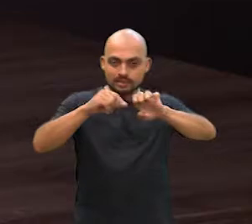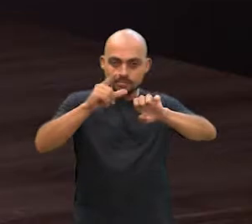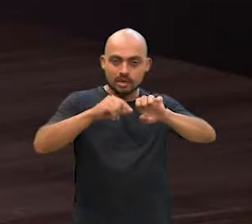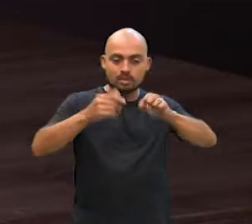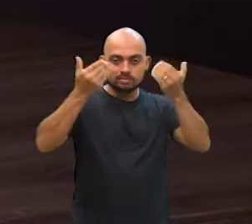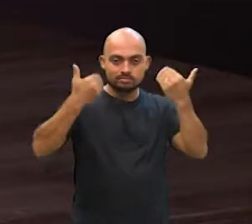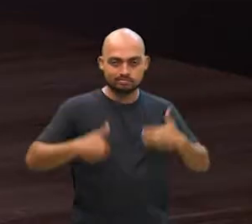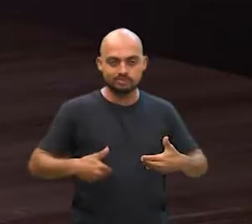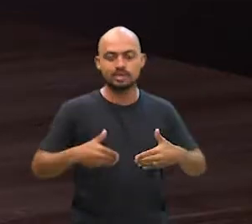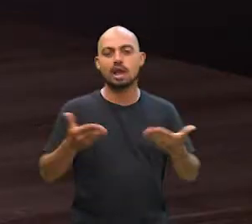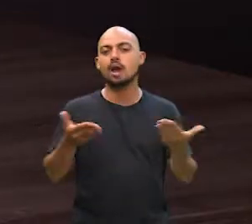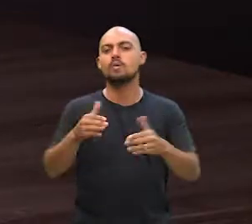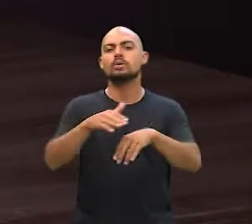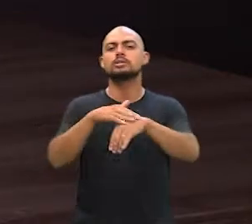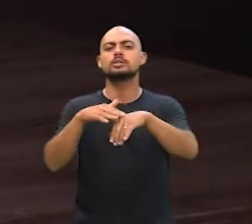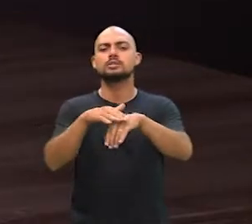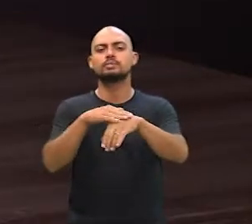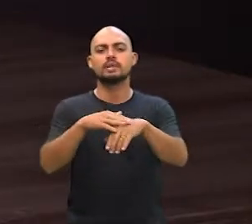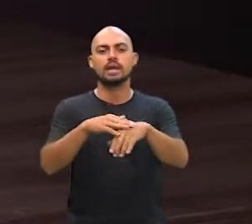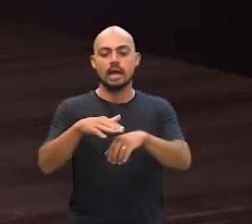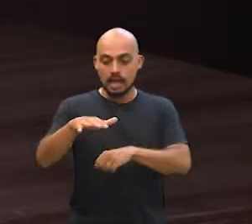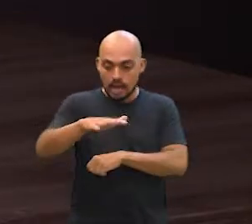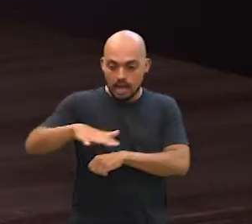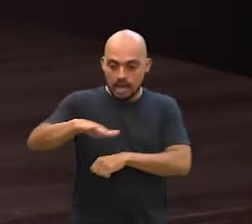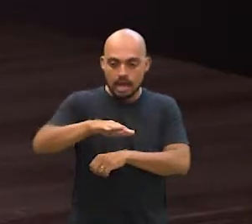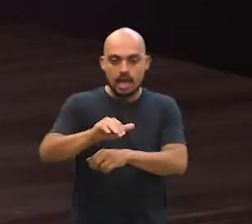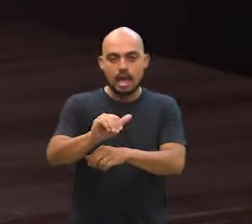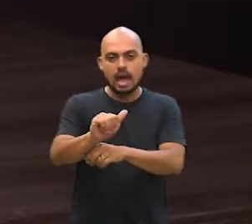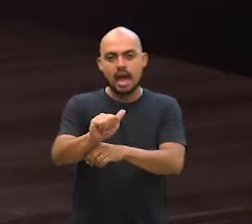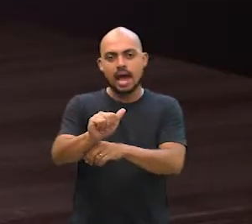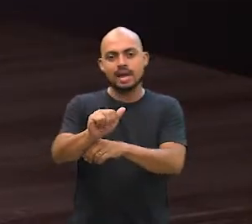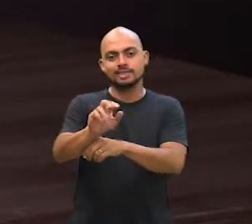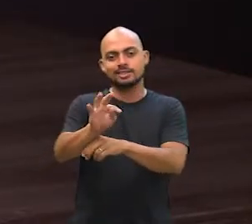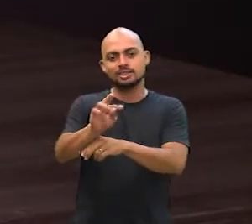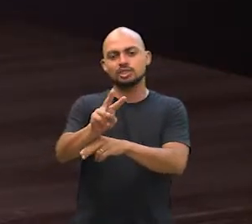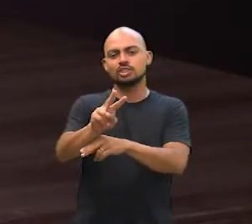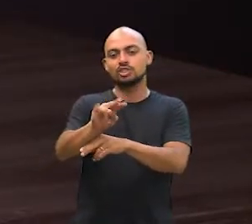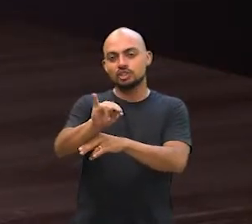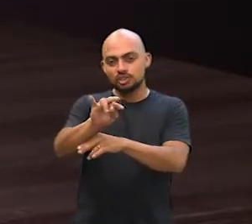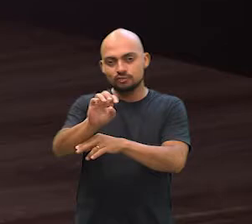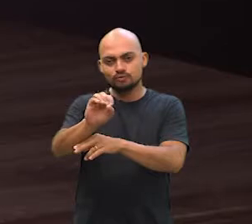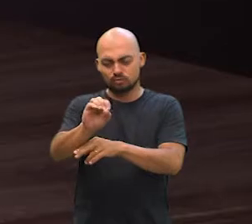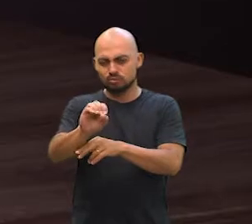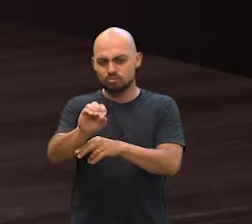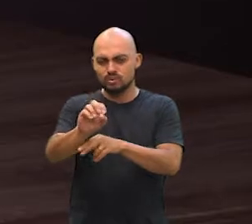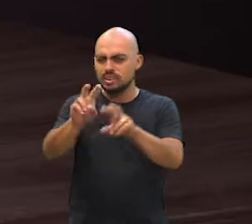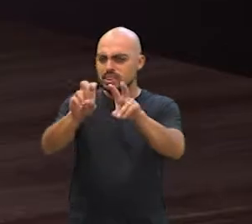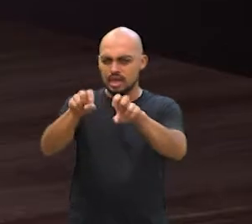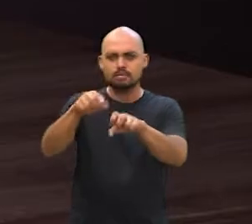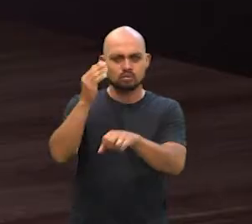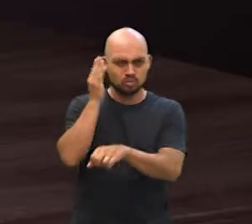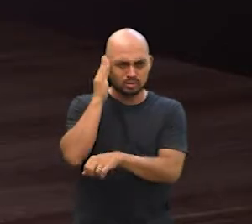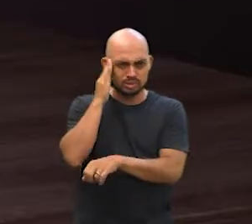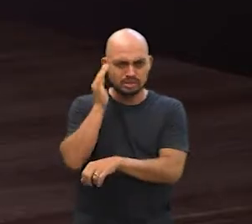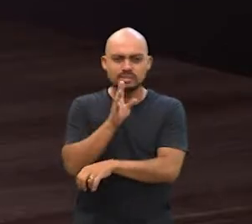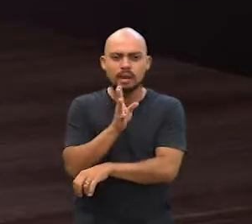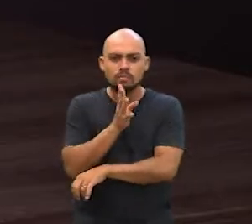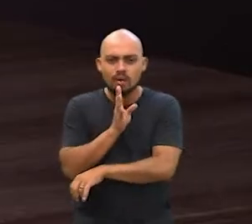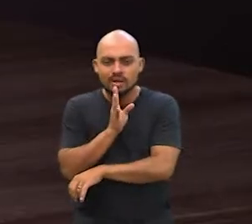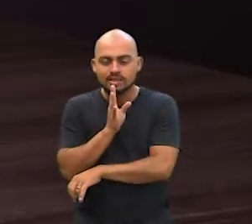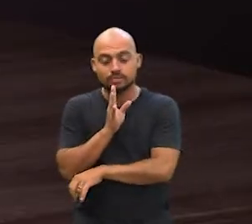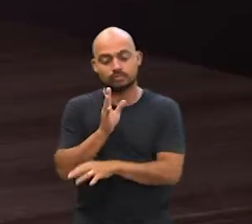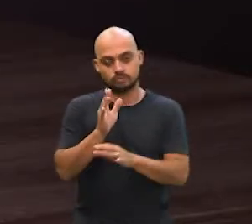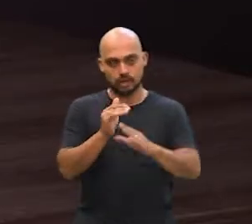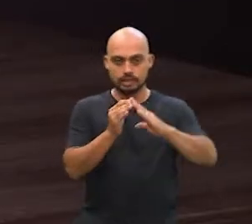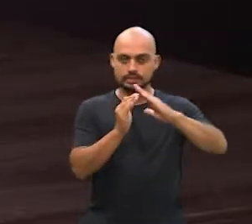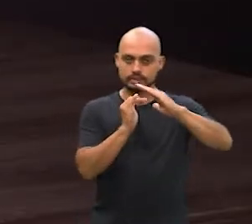nós vamos falar sobre mercado de ativos. Você já ouviu falar sobre este tema? Olha só, uma